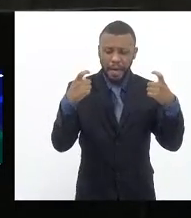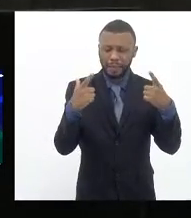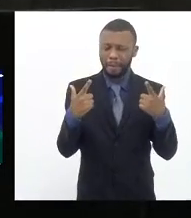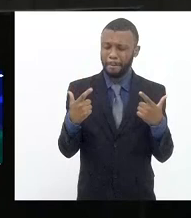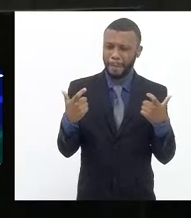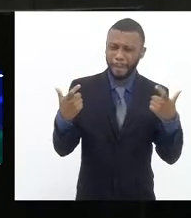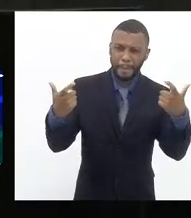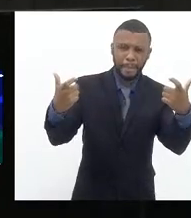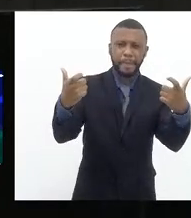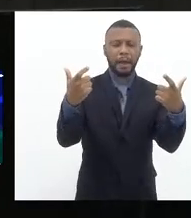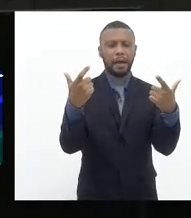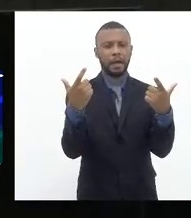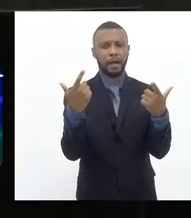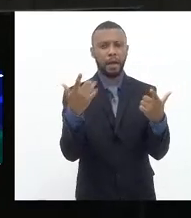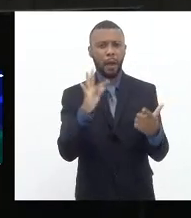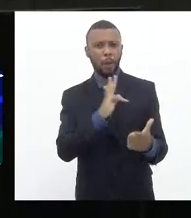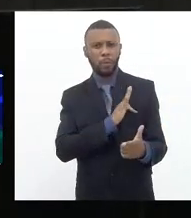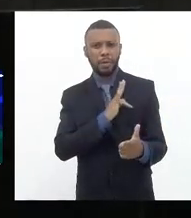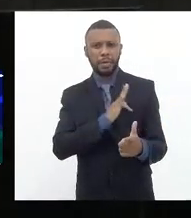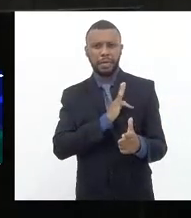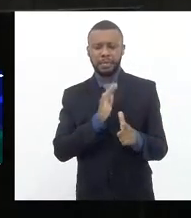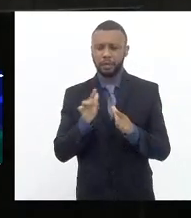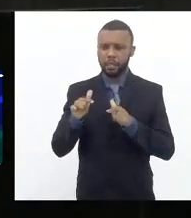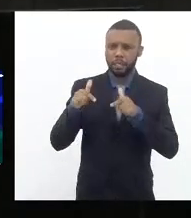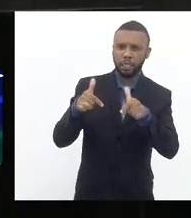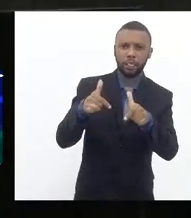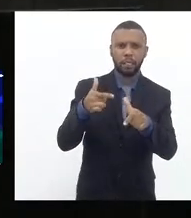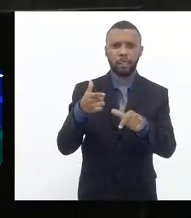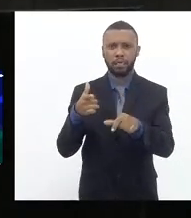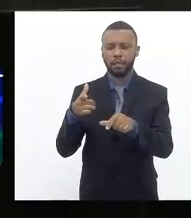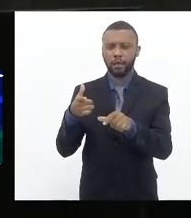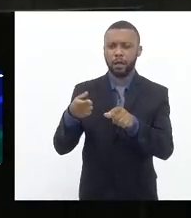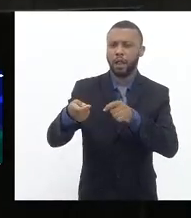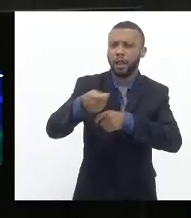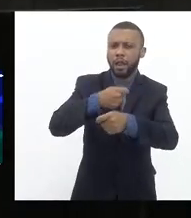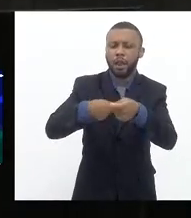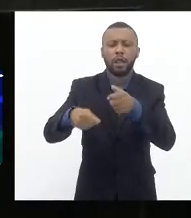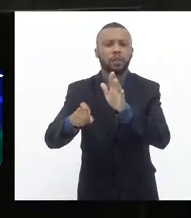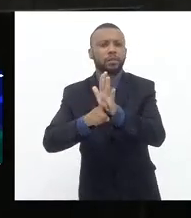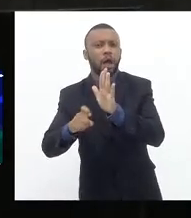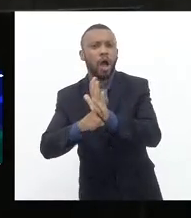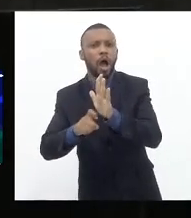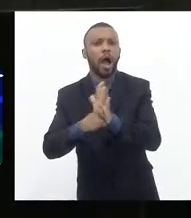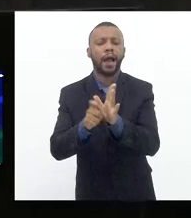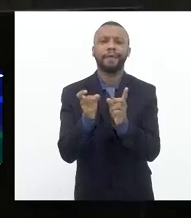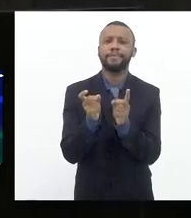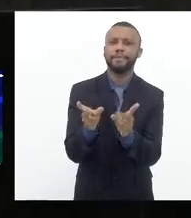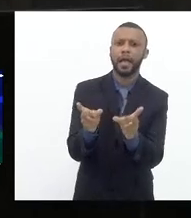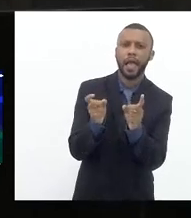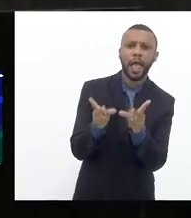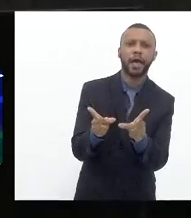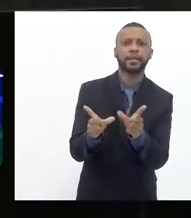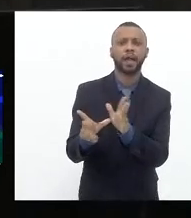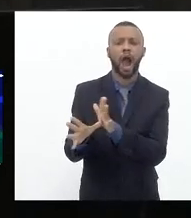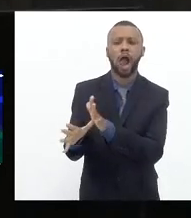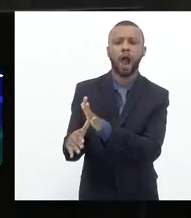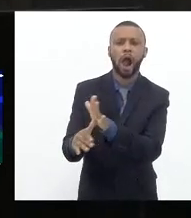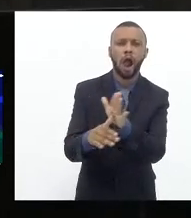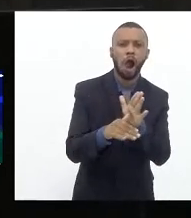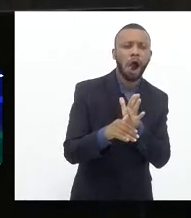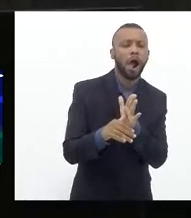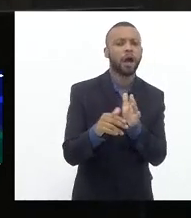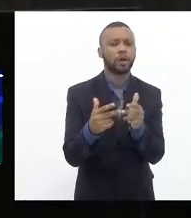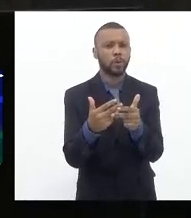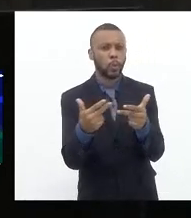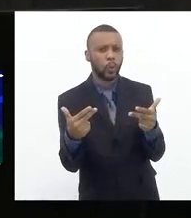tiroteios, operações policiais, invasão, comércio de entorpecentes, venda de produtos, frutos de roubos e furtos, o que